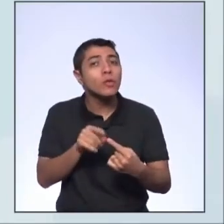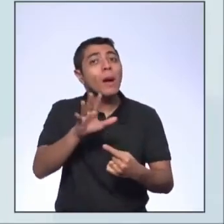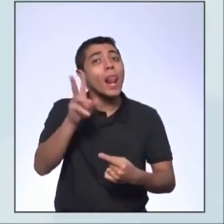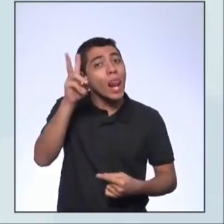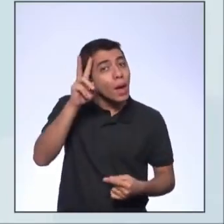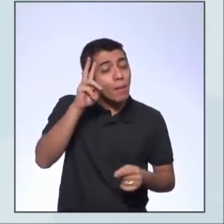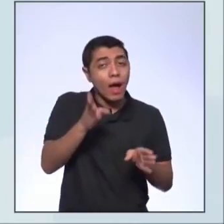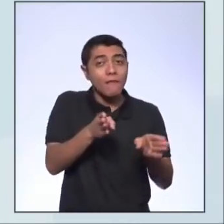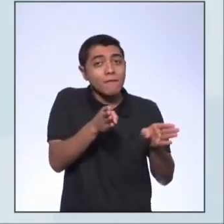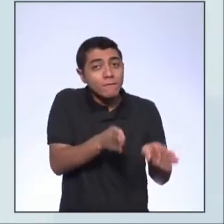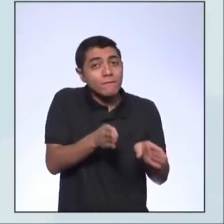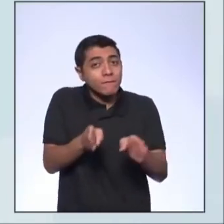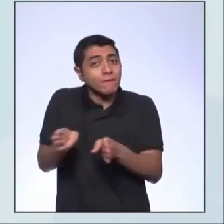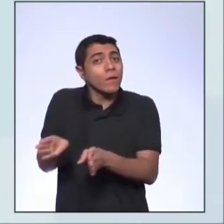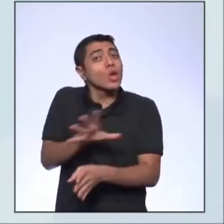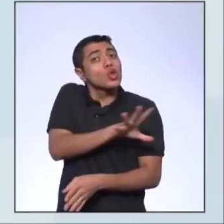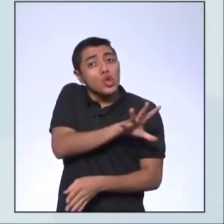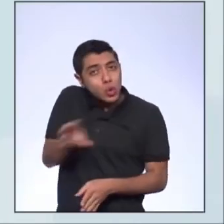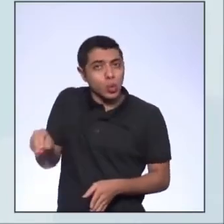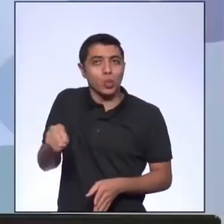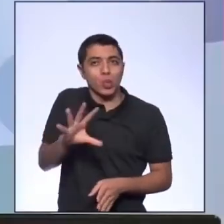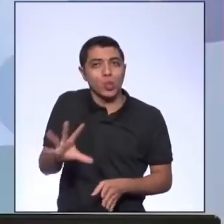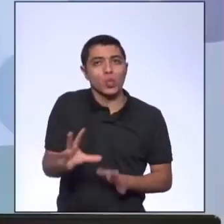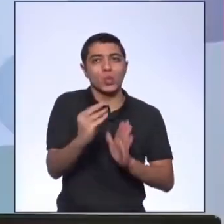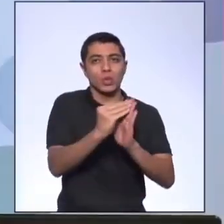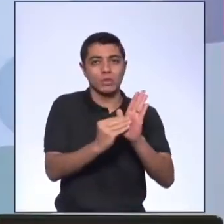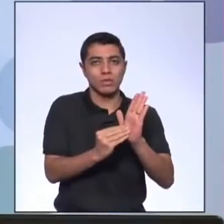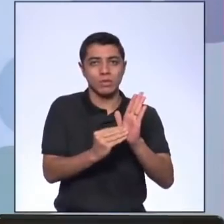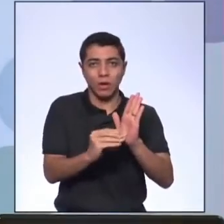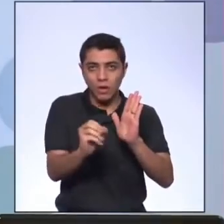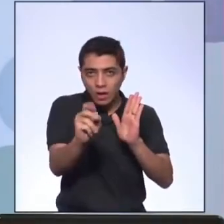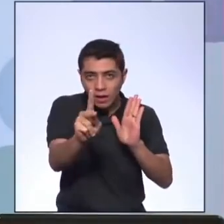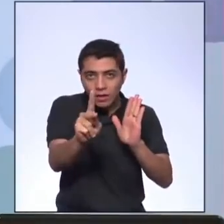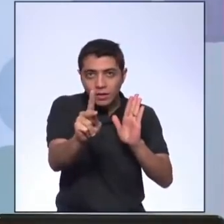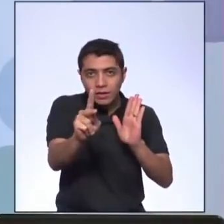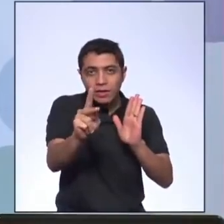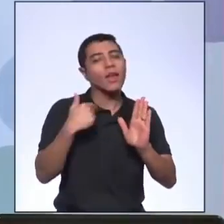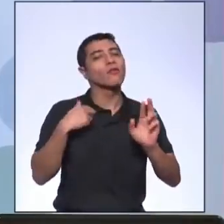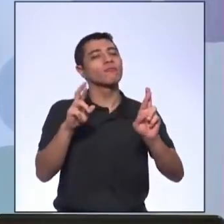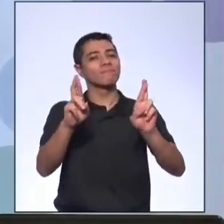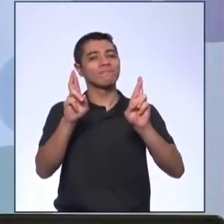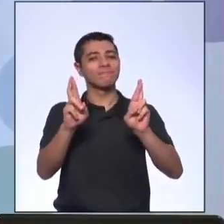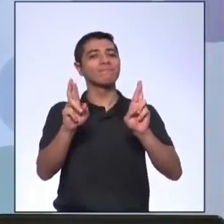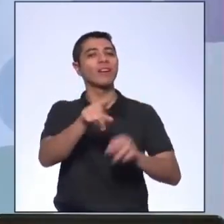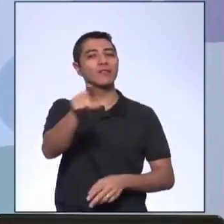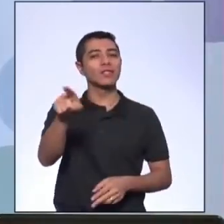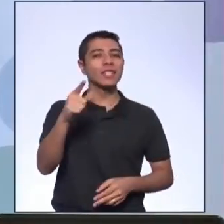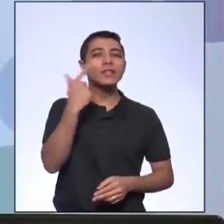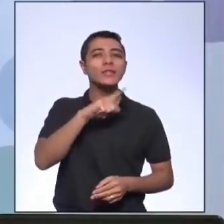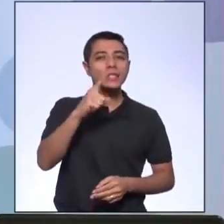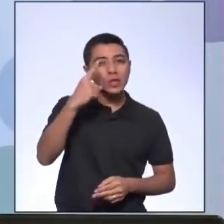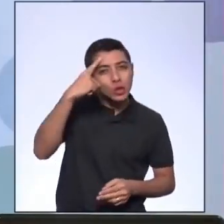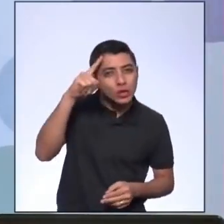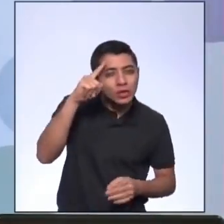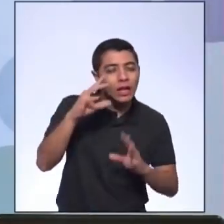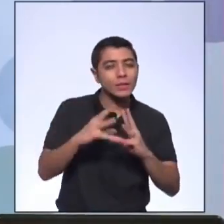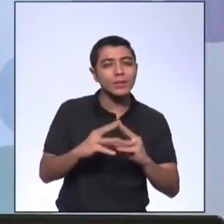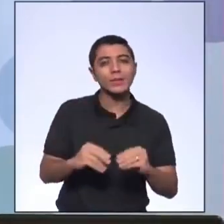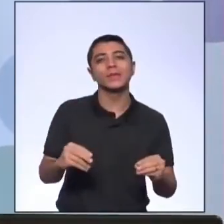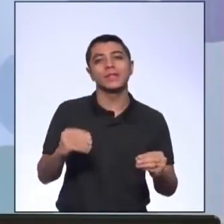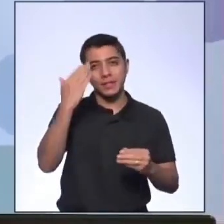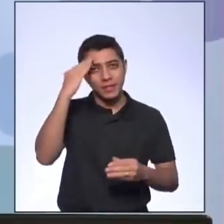todo, tá certo? Bom, gente, espero, né, que nós tenhamos conseguido aí suprir as dúvidas de vocês, né,